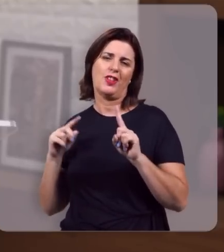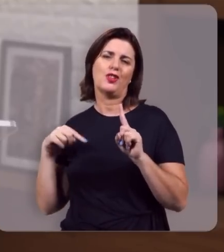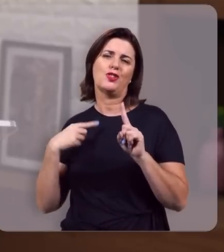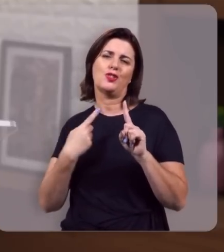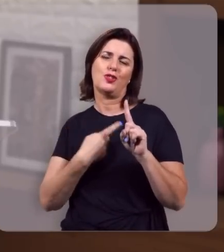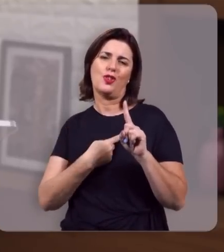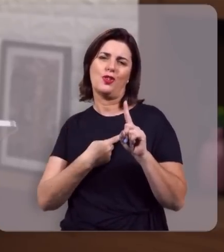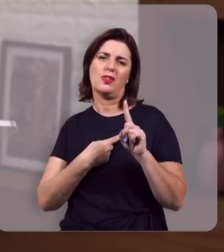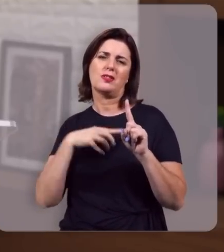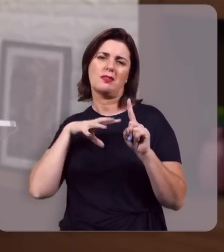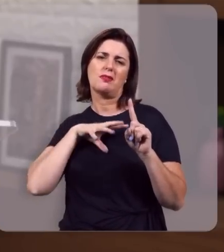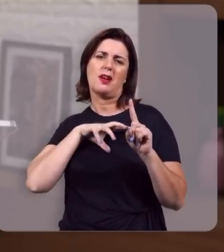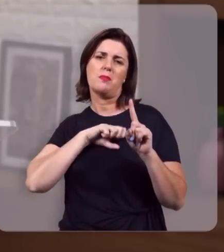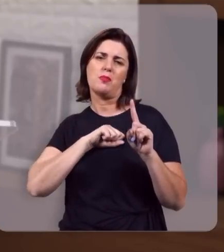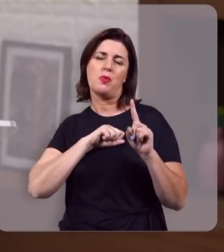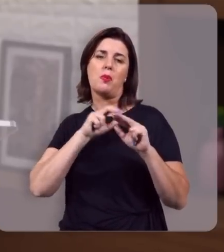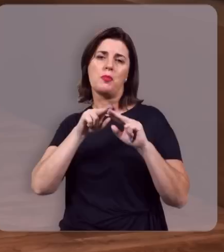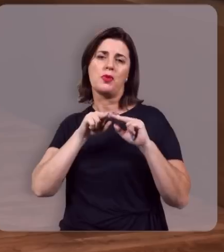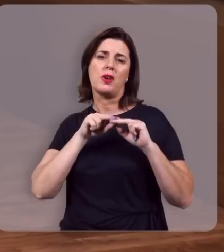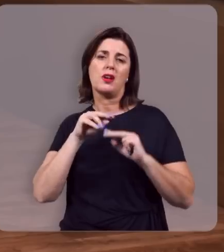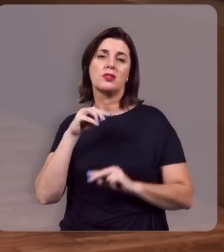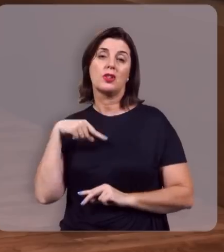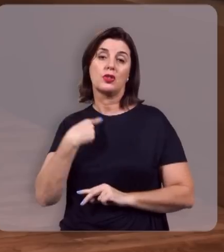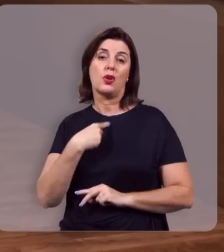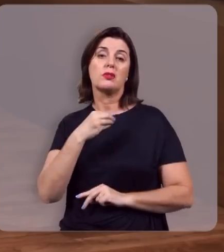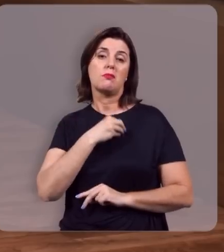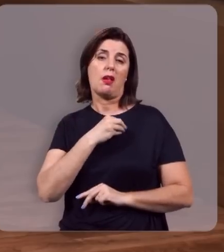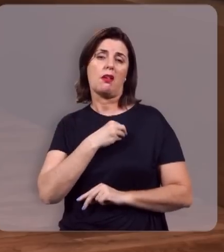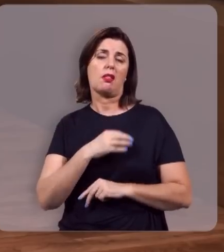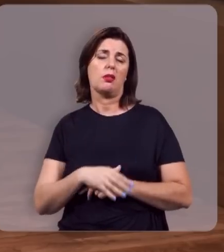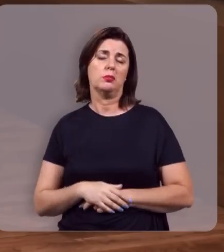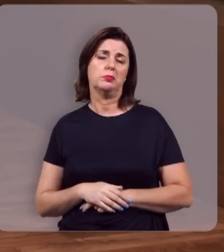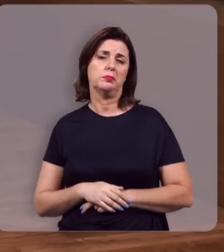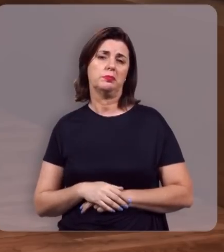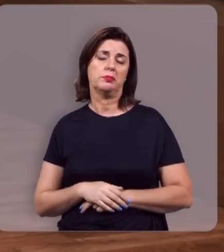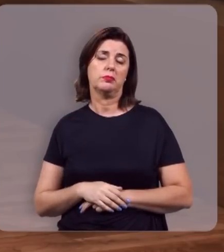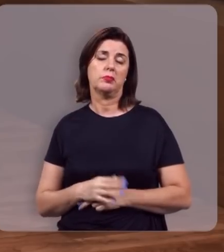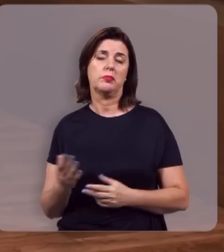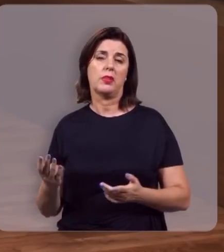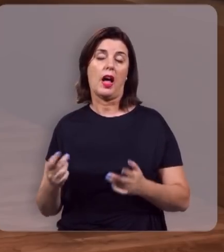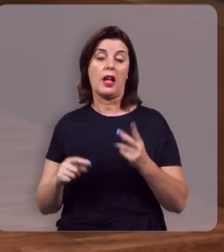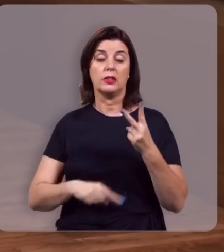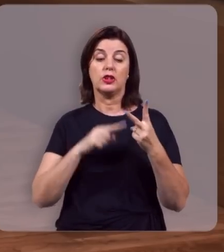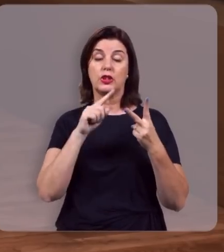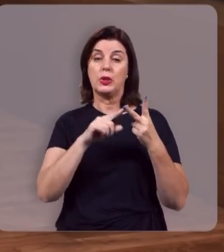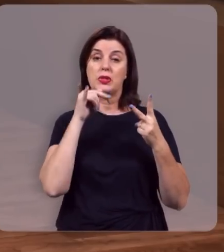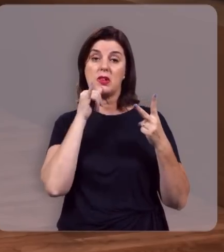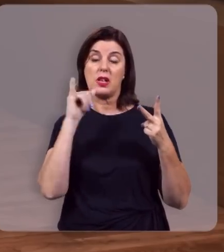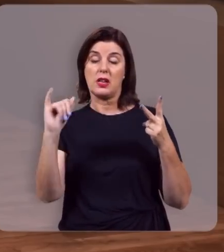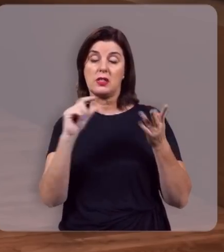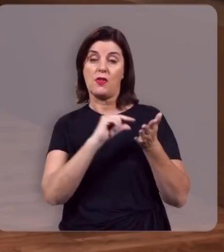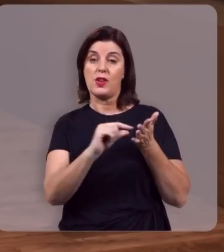nossos deméritos. A segunda verdade, a segunda declaração está no verso 30. Aos que